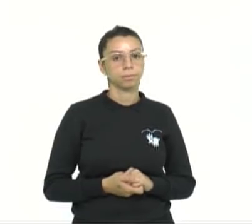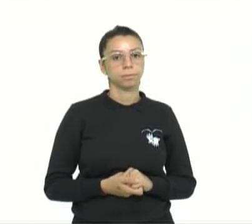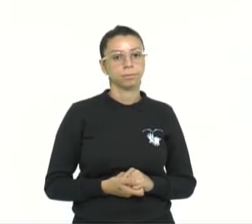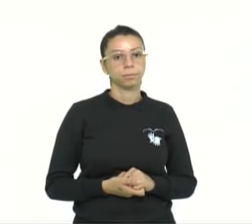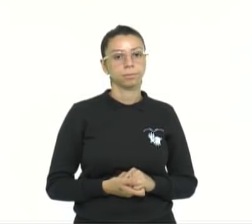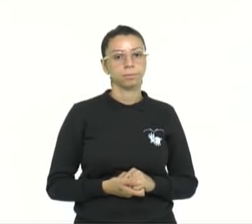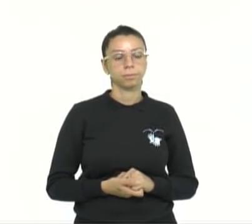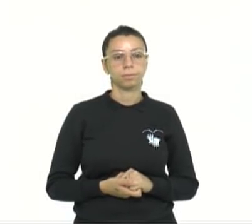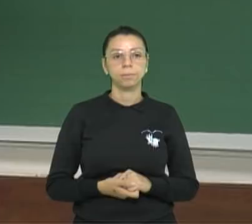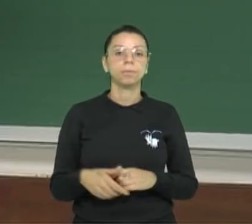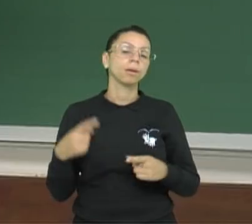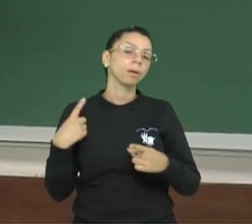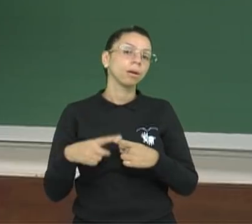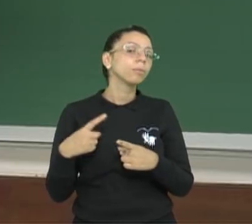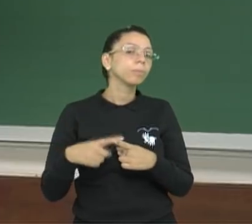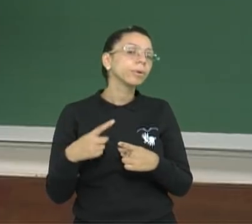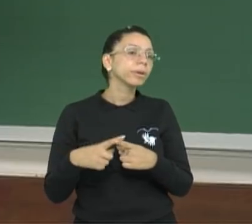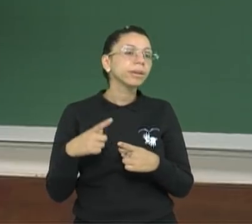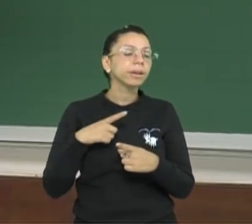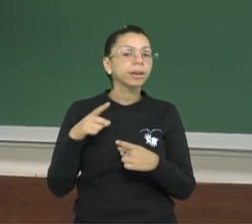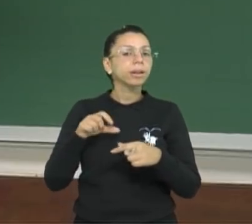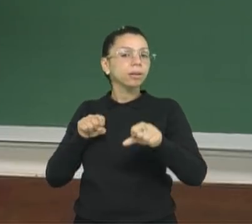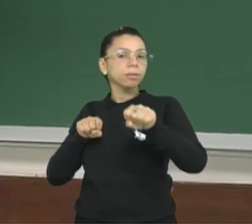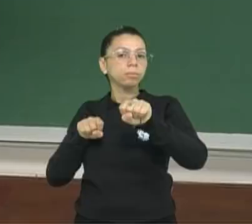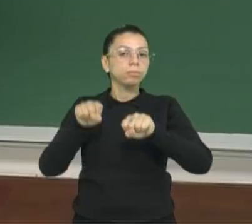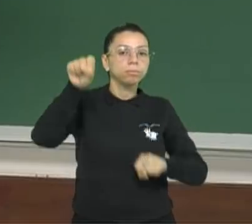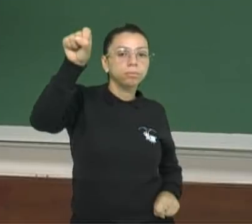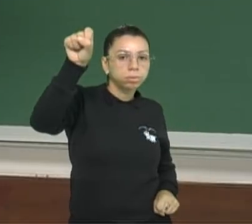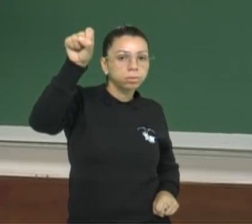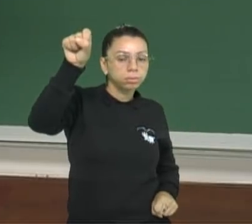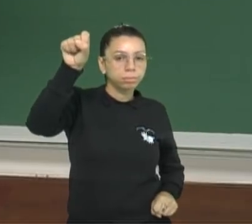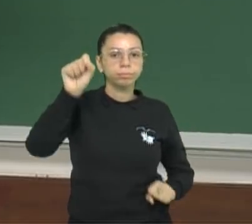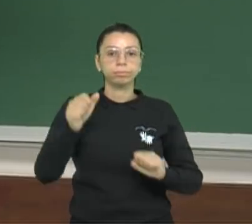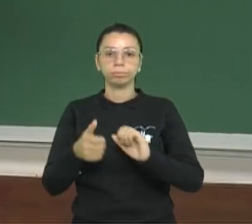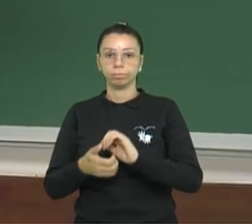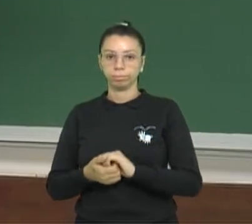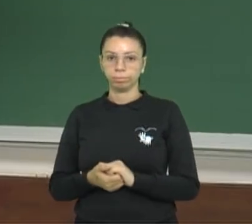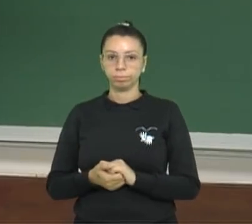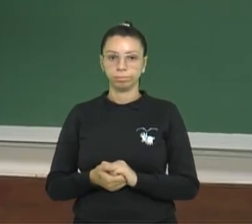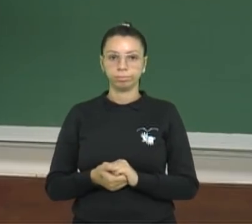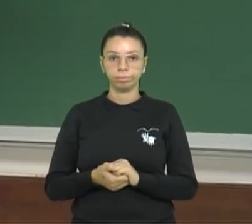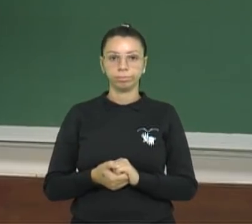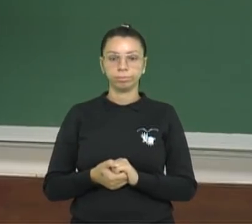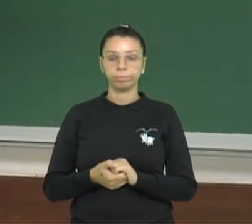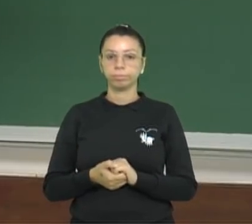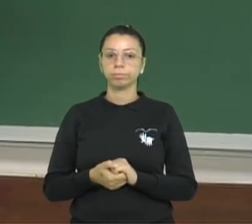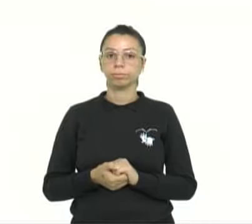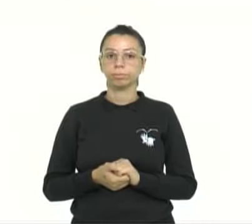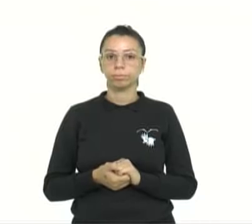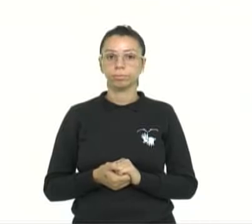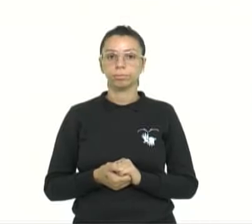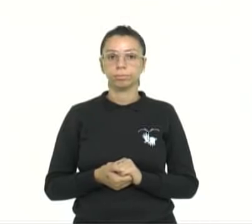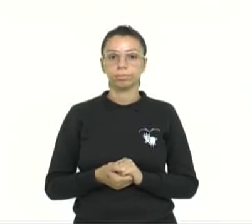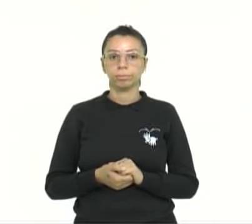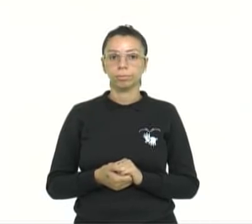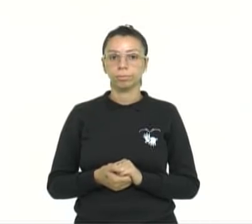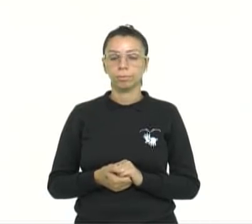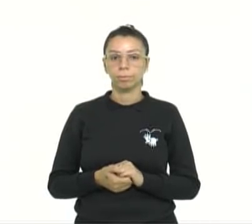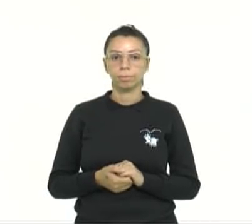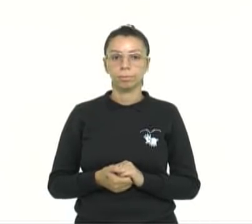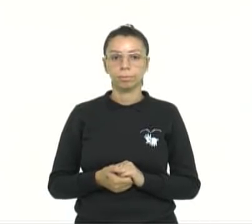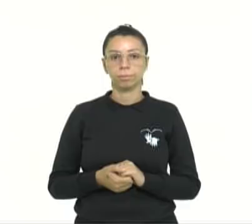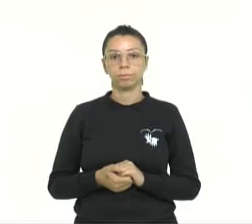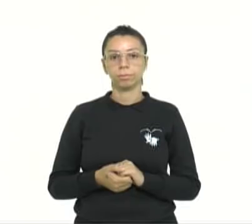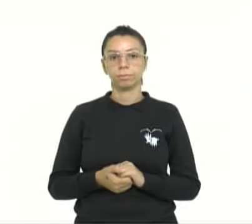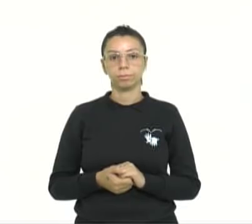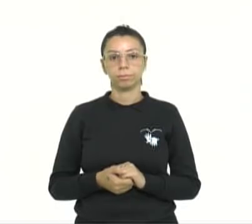que ele é considerado um super-herói, a superhero? Presta atenção. E a letra B? What is the Green Arrow's